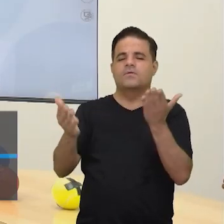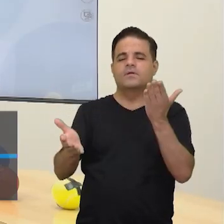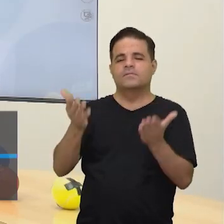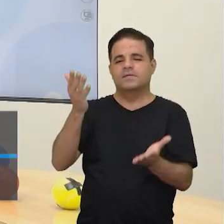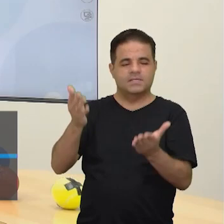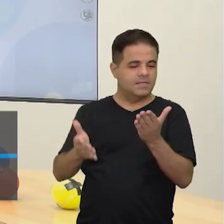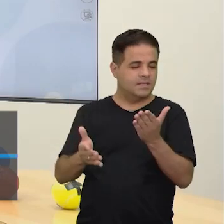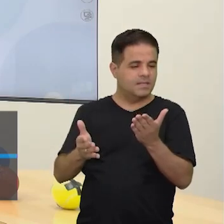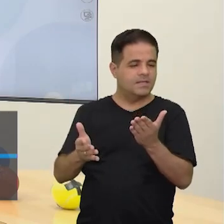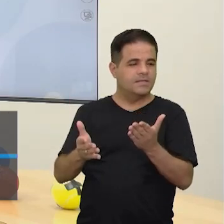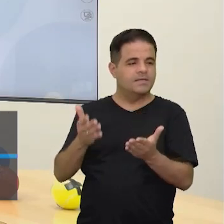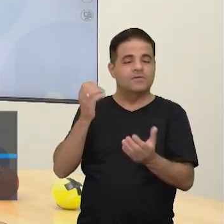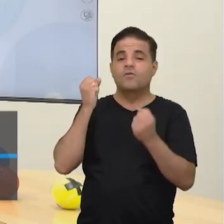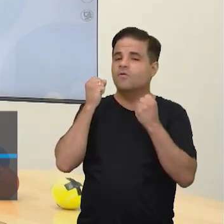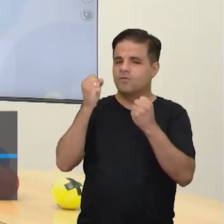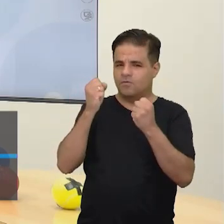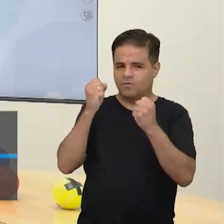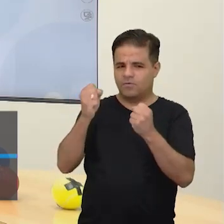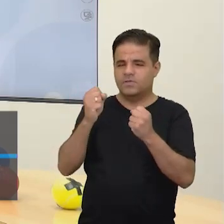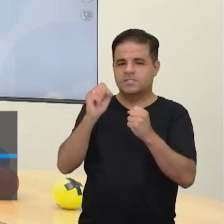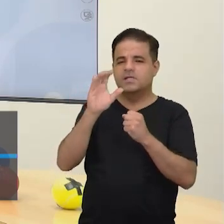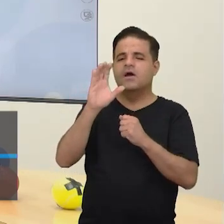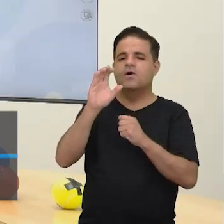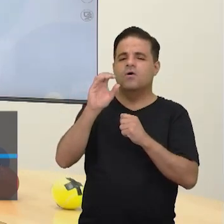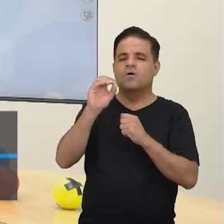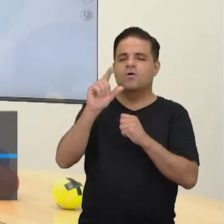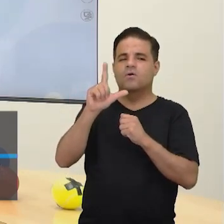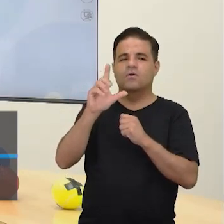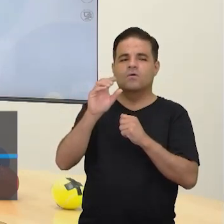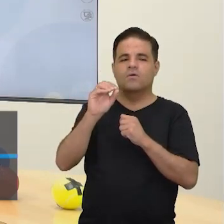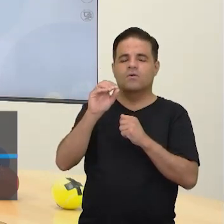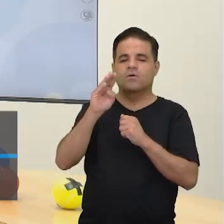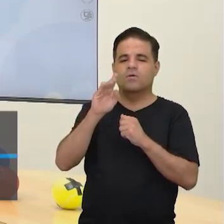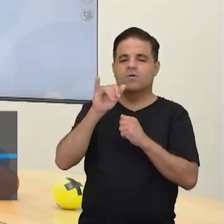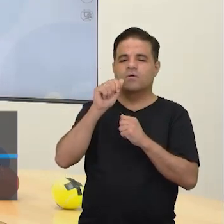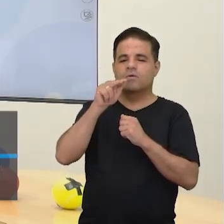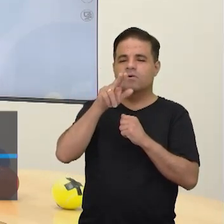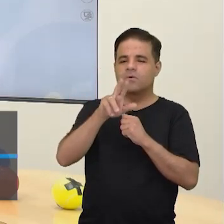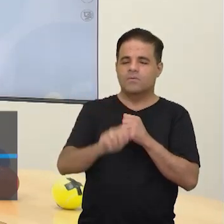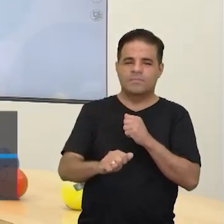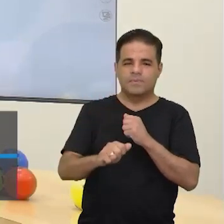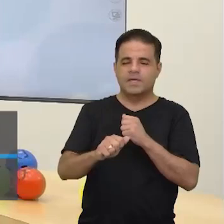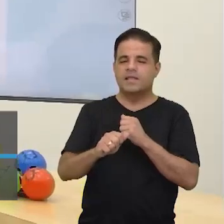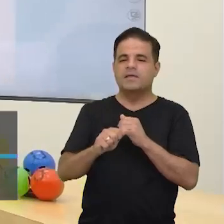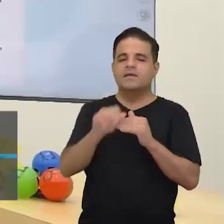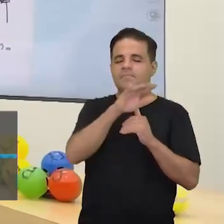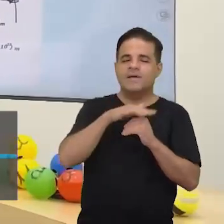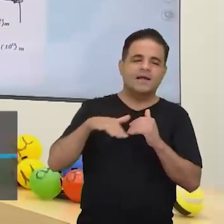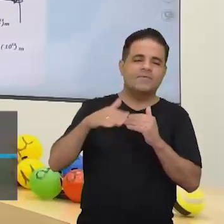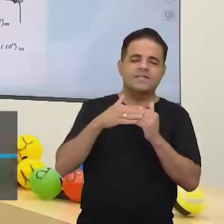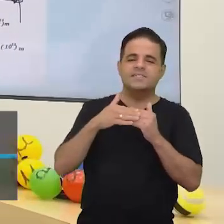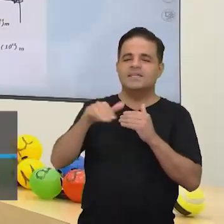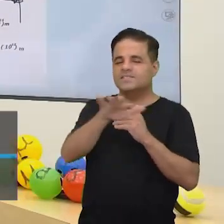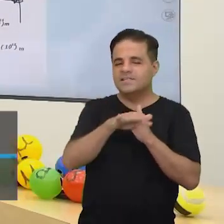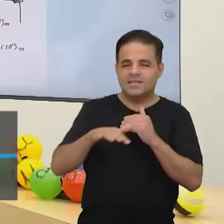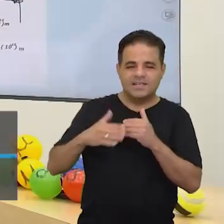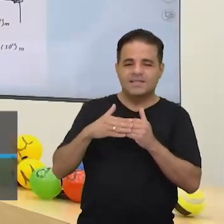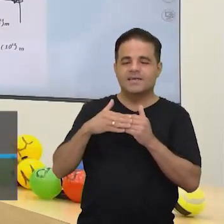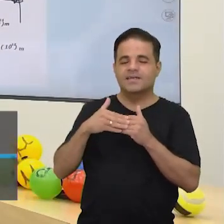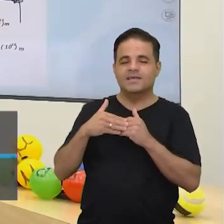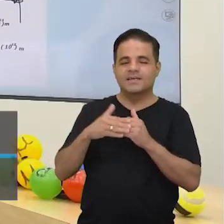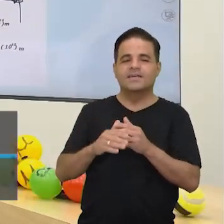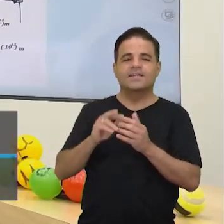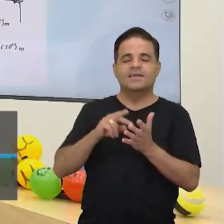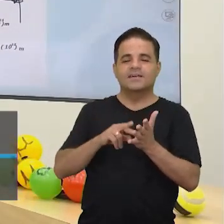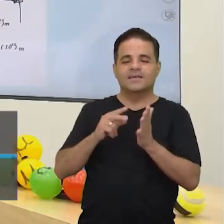força coulombiana. Beleza? Então é isso que foi estudado, que foi realmente aí